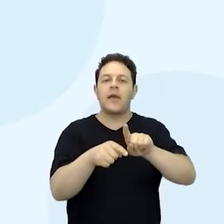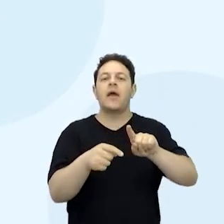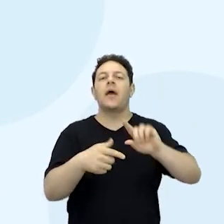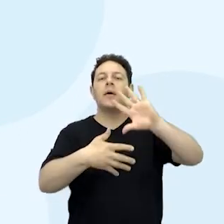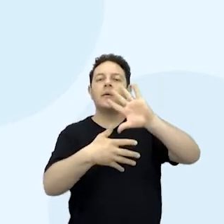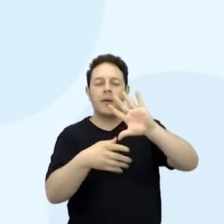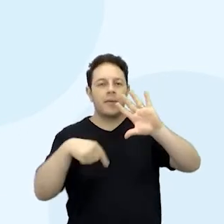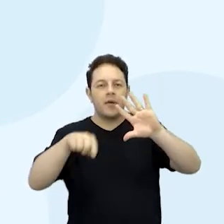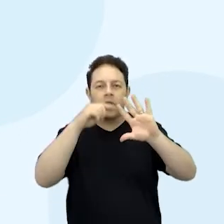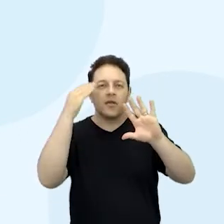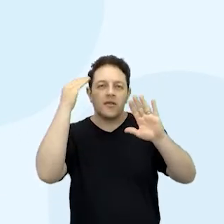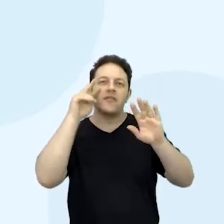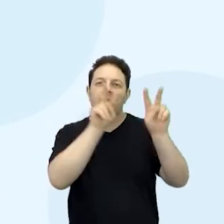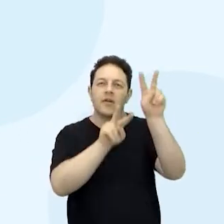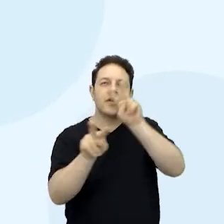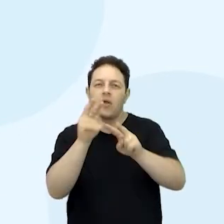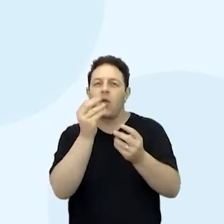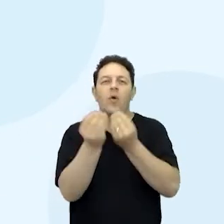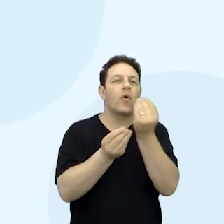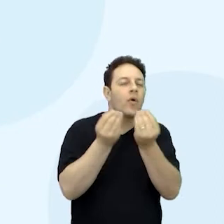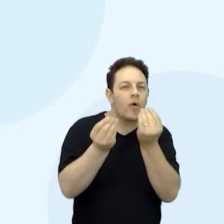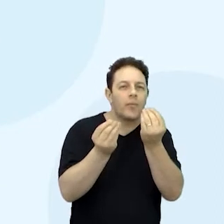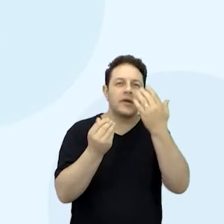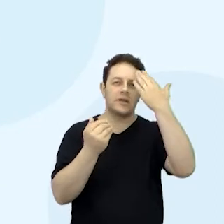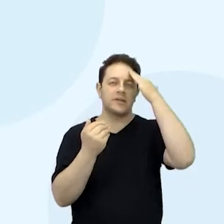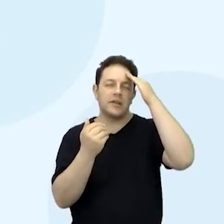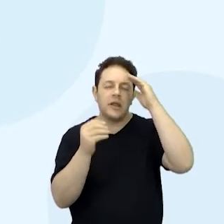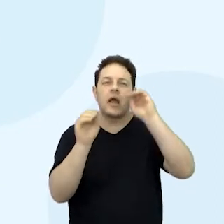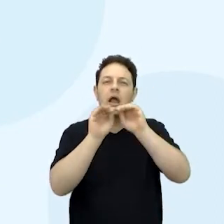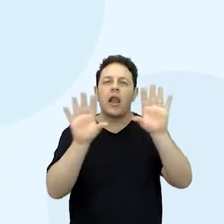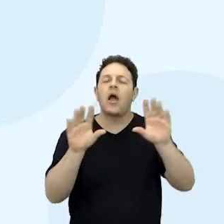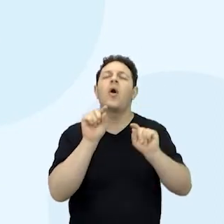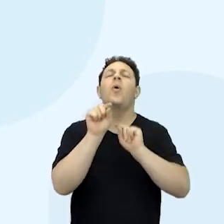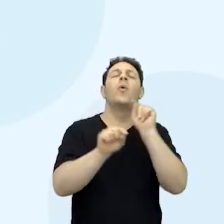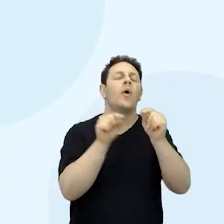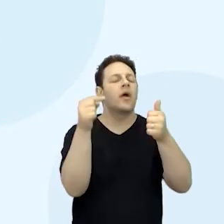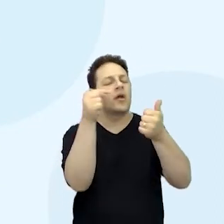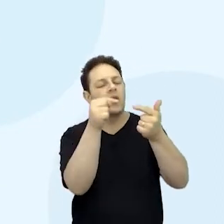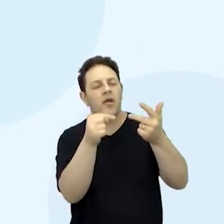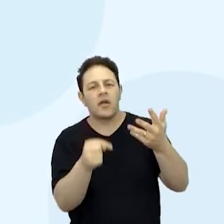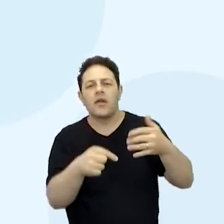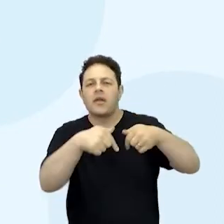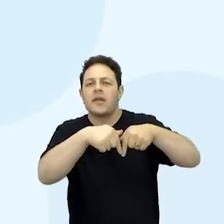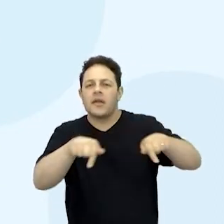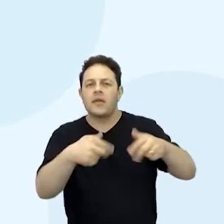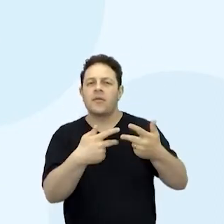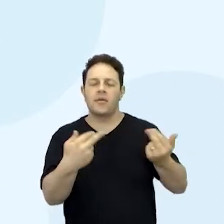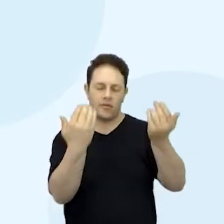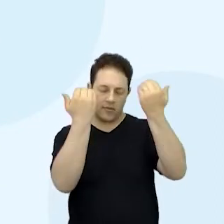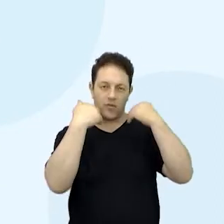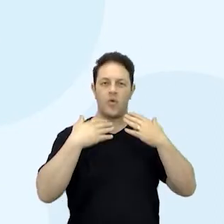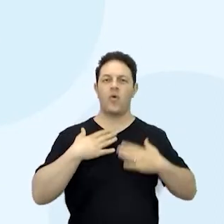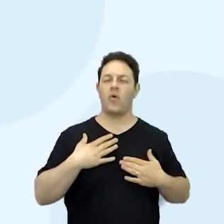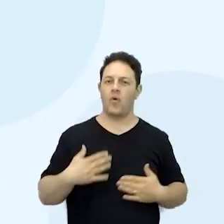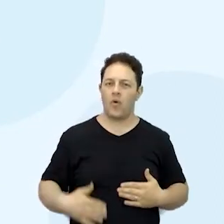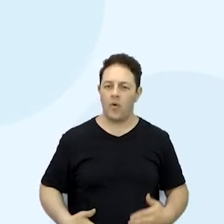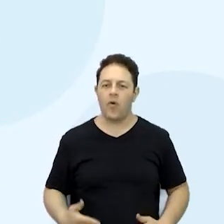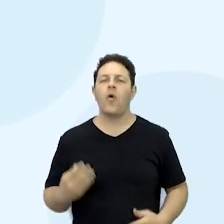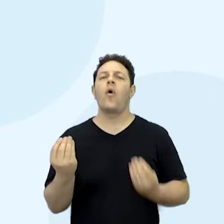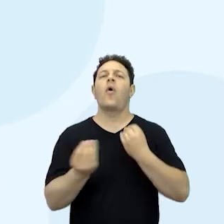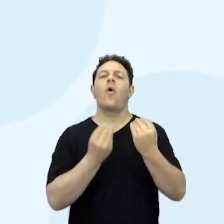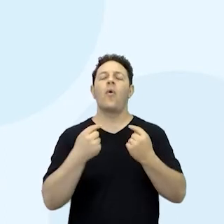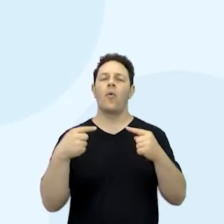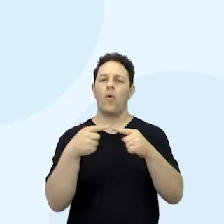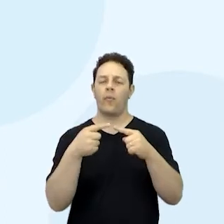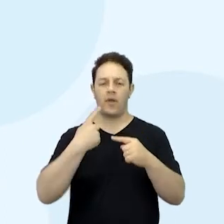onde a gente viu nesse vídeo o que se tratava né o que que era então os elementos químicos como que a gente conseguir a